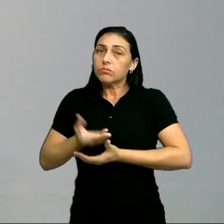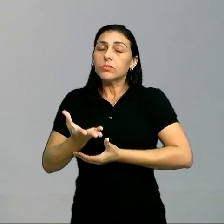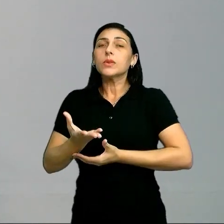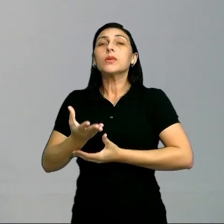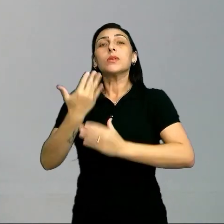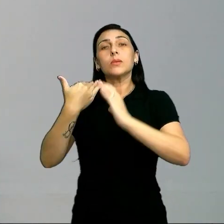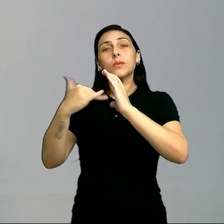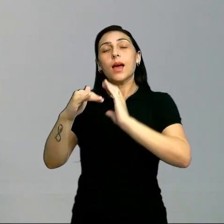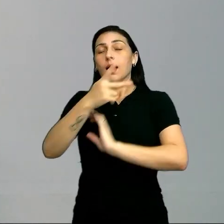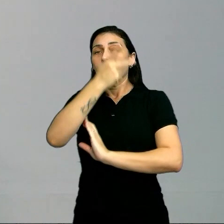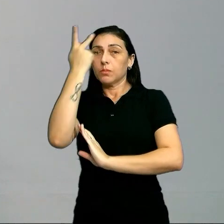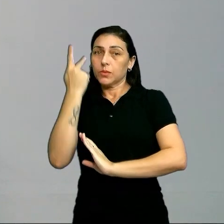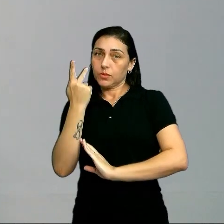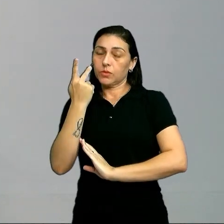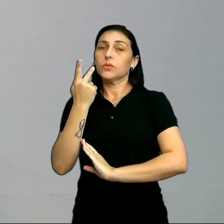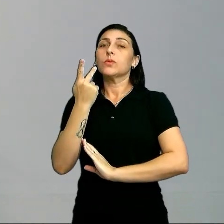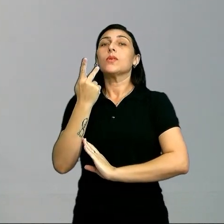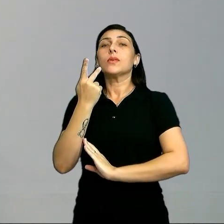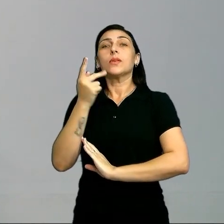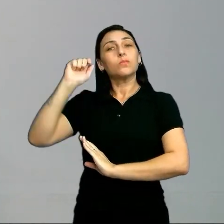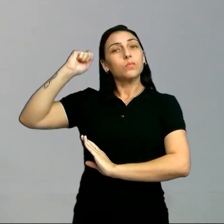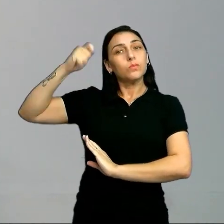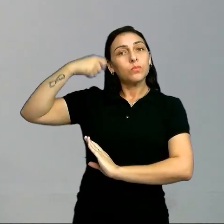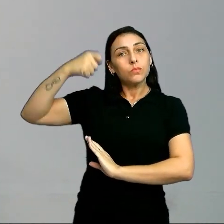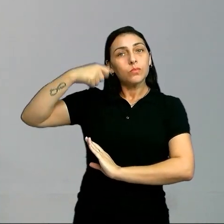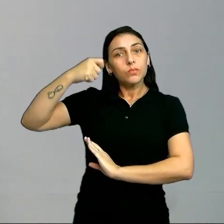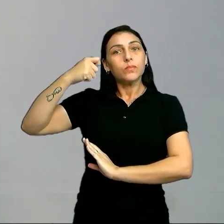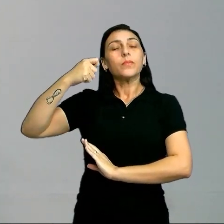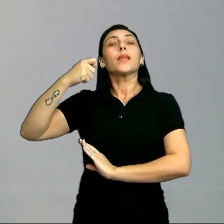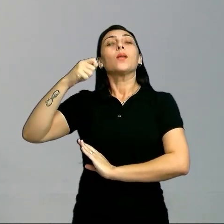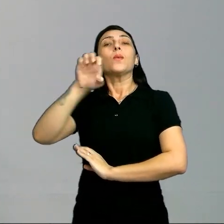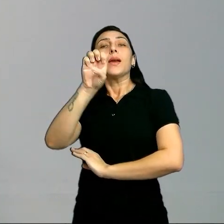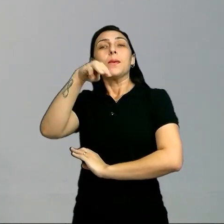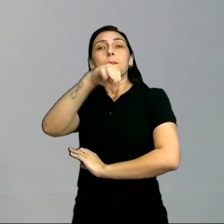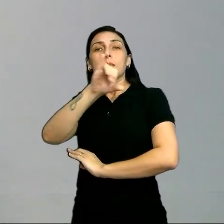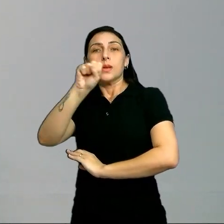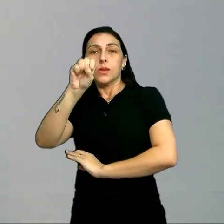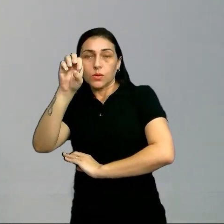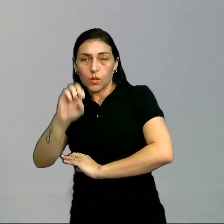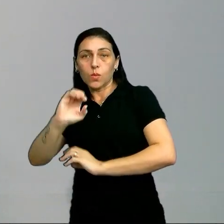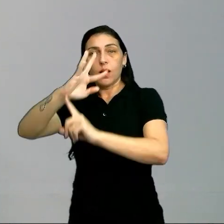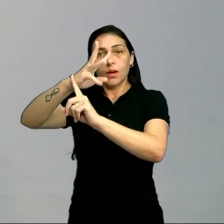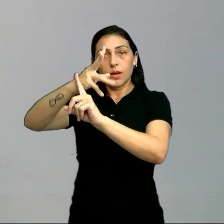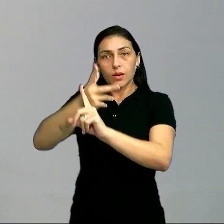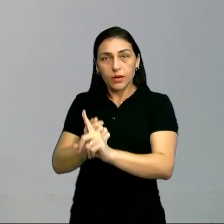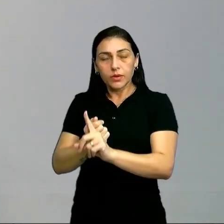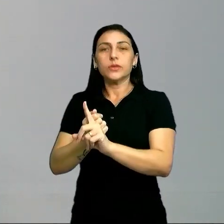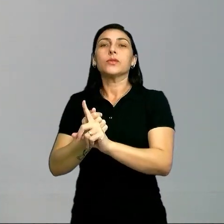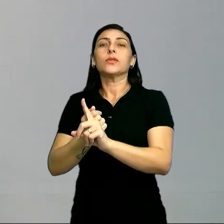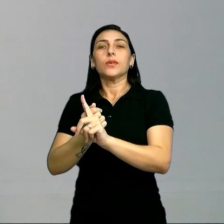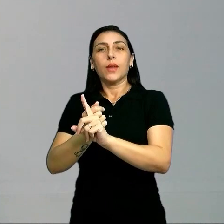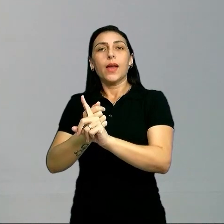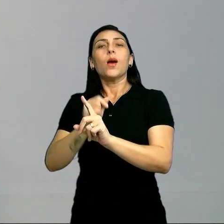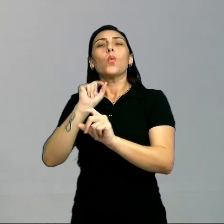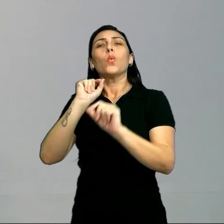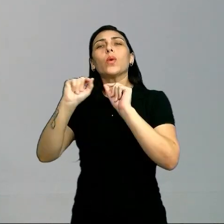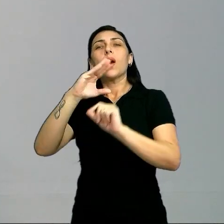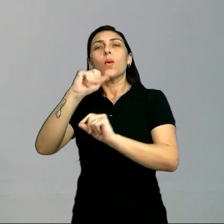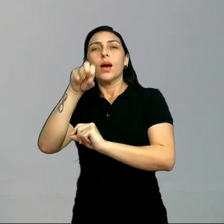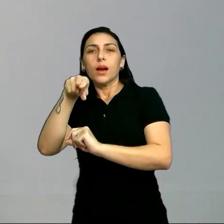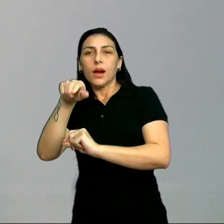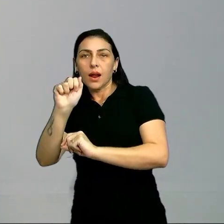mensagem. Alguém, que seria o artista, é o emissor. Aquela arte, aquela obra é o canal,